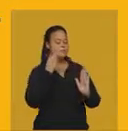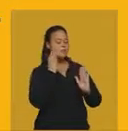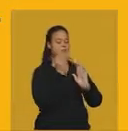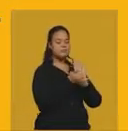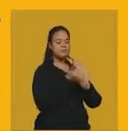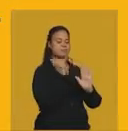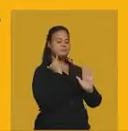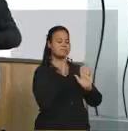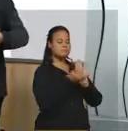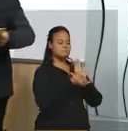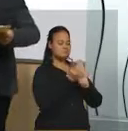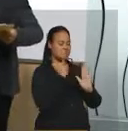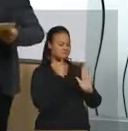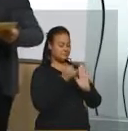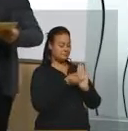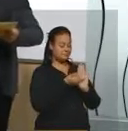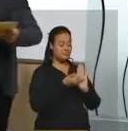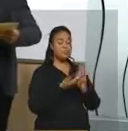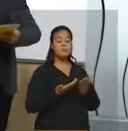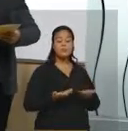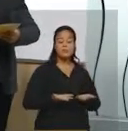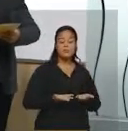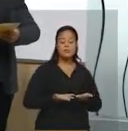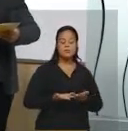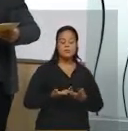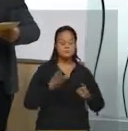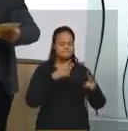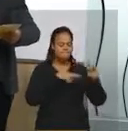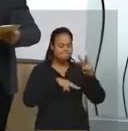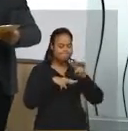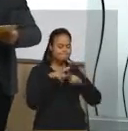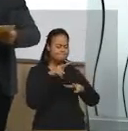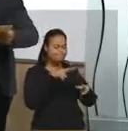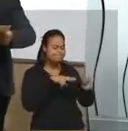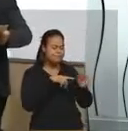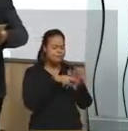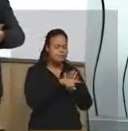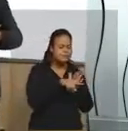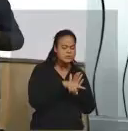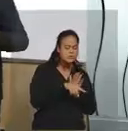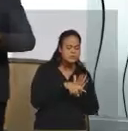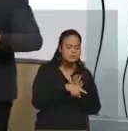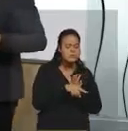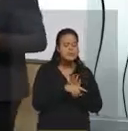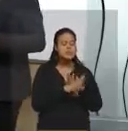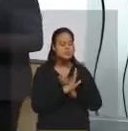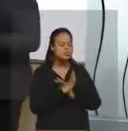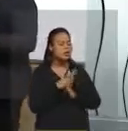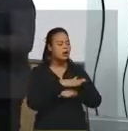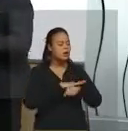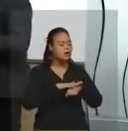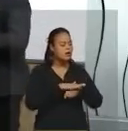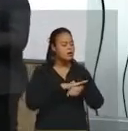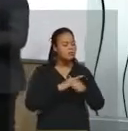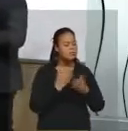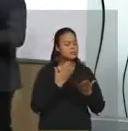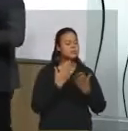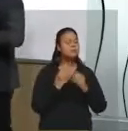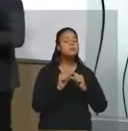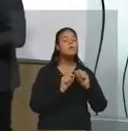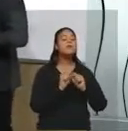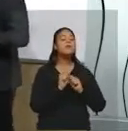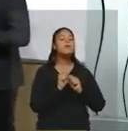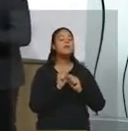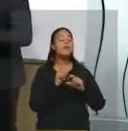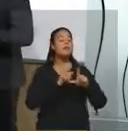narrativa. Bom, pela análise que nós fizemos aí, do que nós discutimos, a resposta realmente é